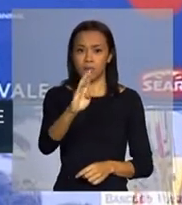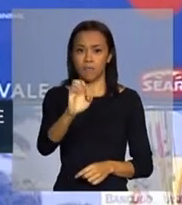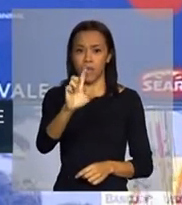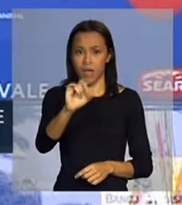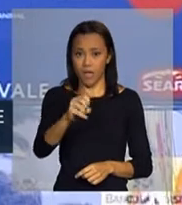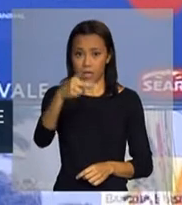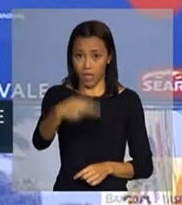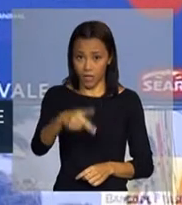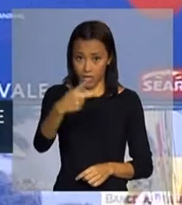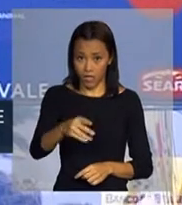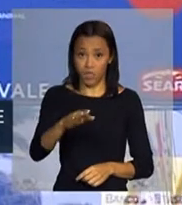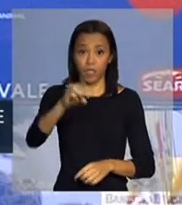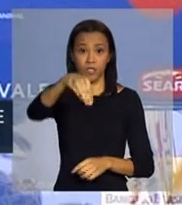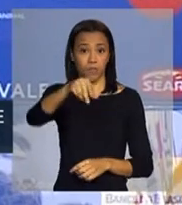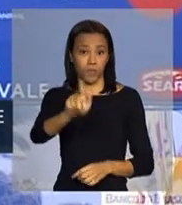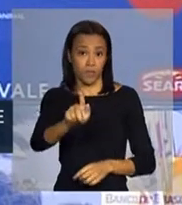Gerais.